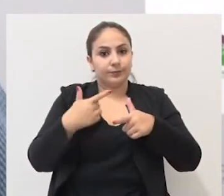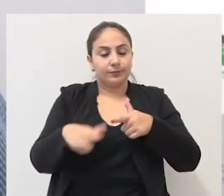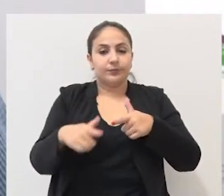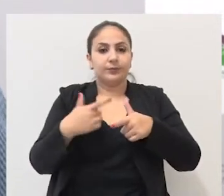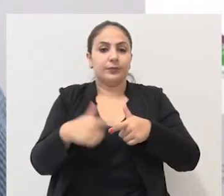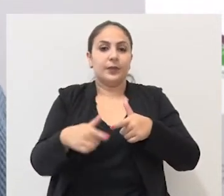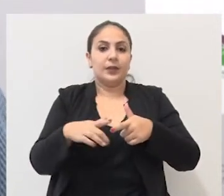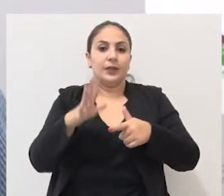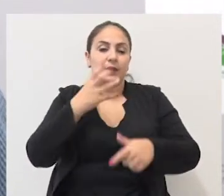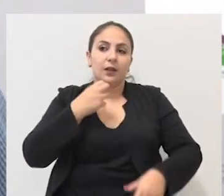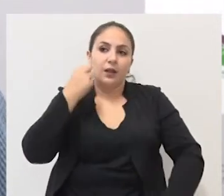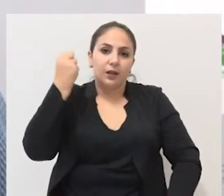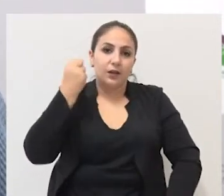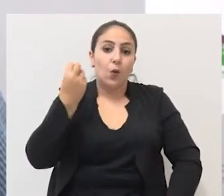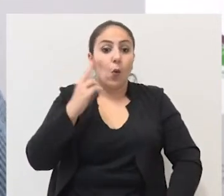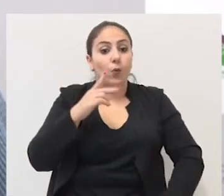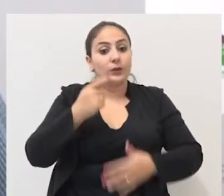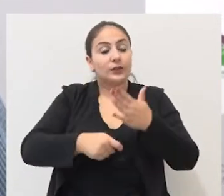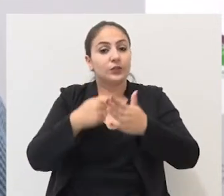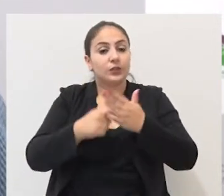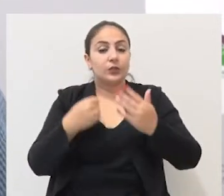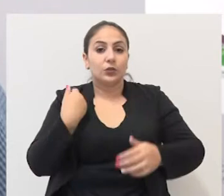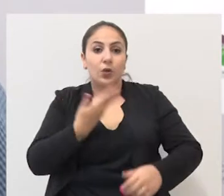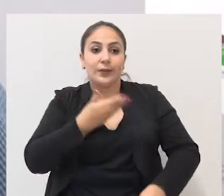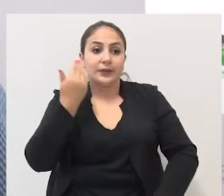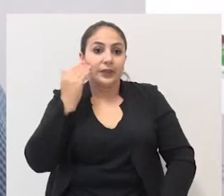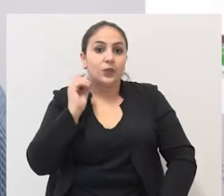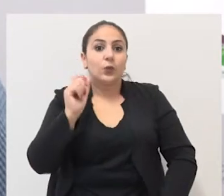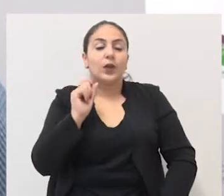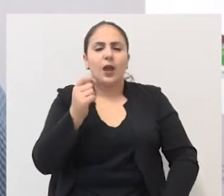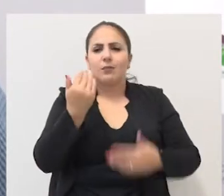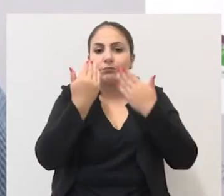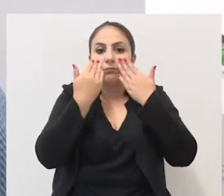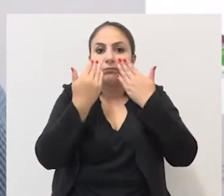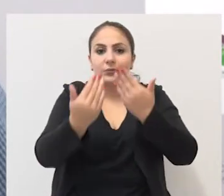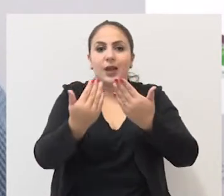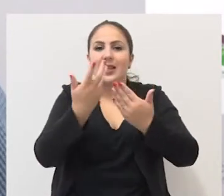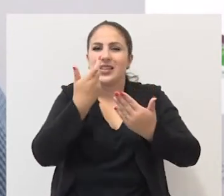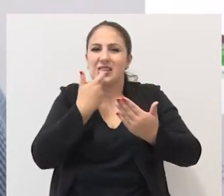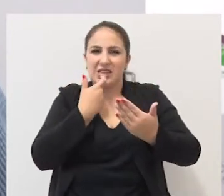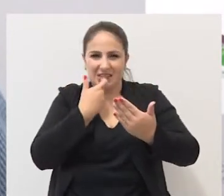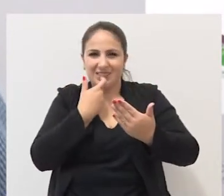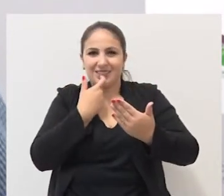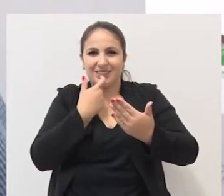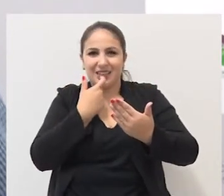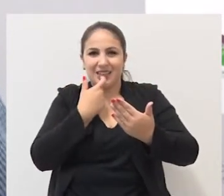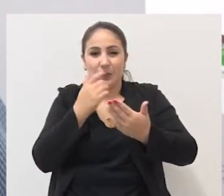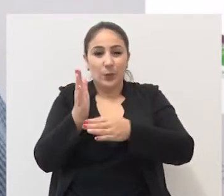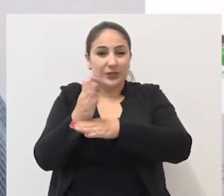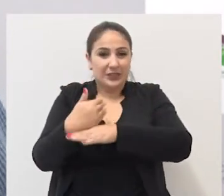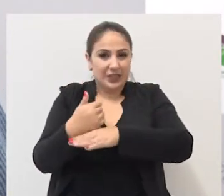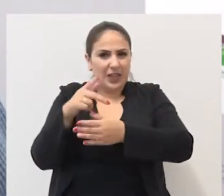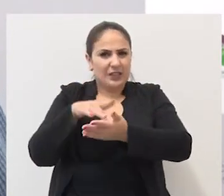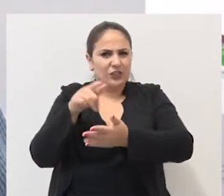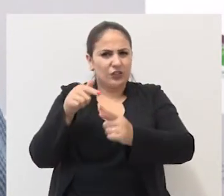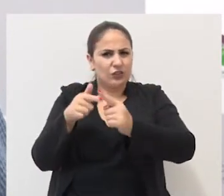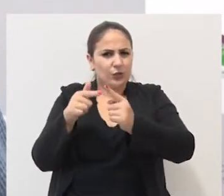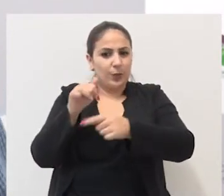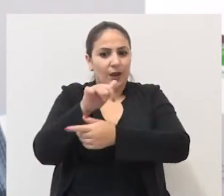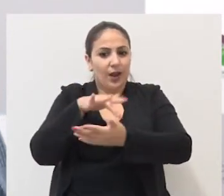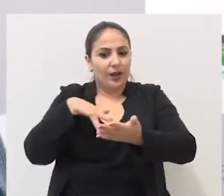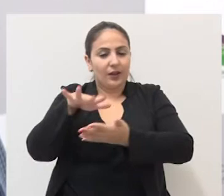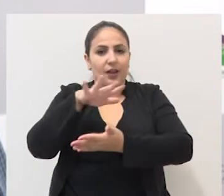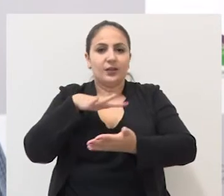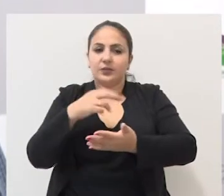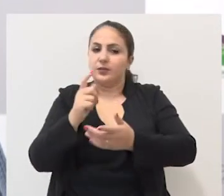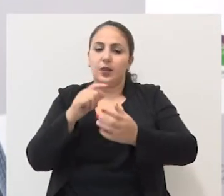de suicídio ou tentativa de suicídio. Então nós entendemos que expor as crianças em tenra idade a esse tipo de realidade